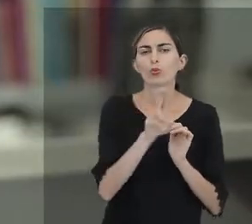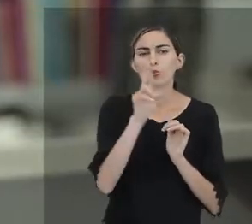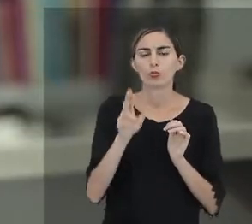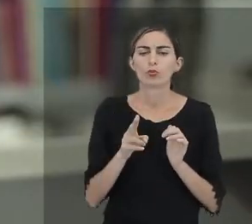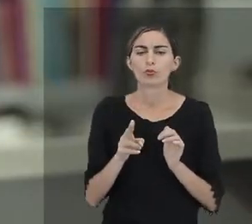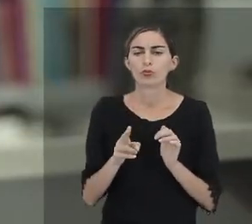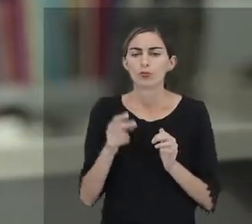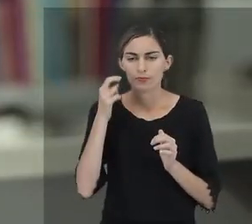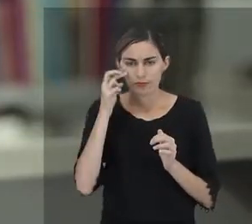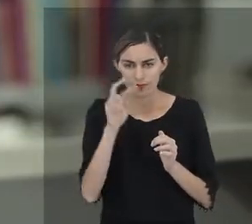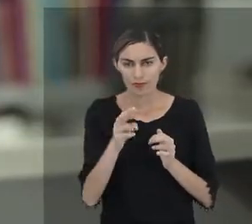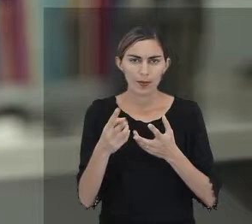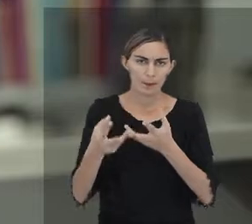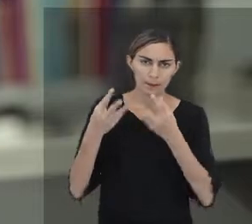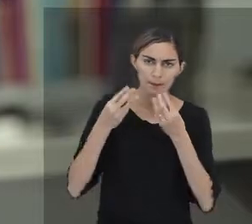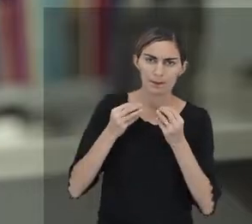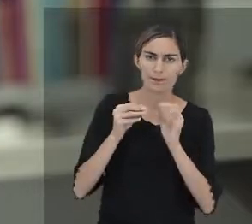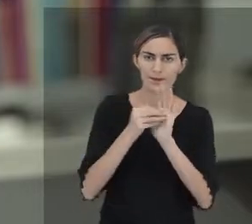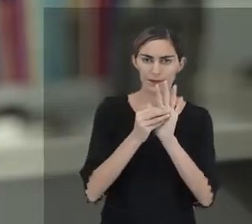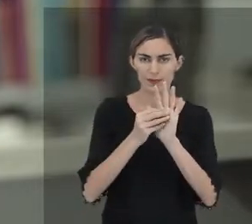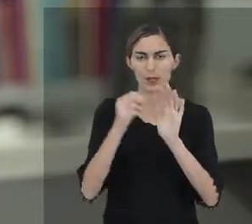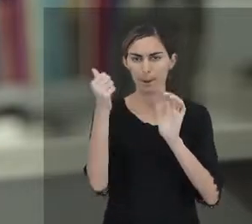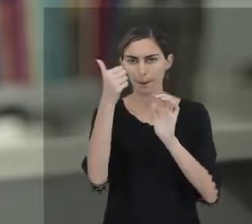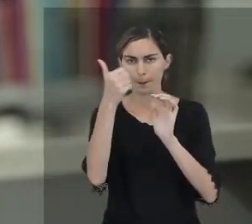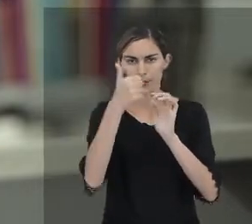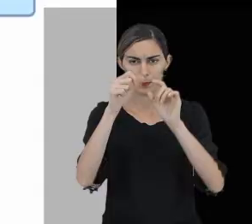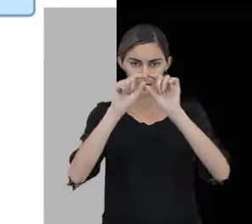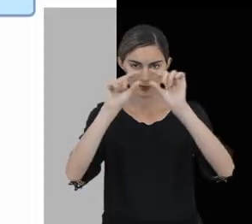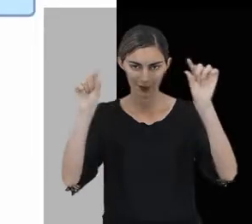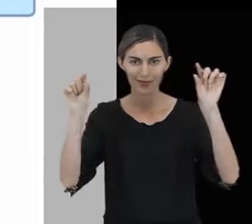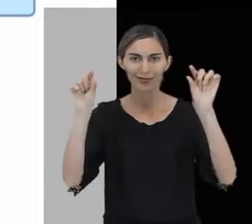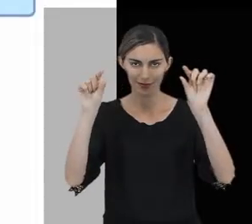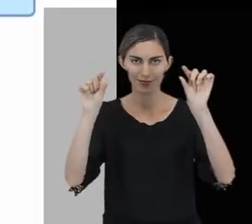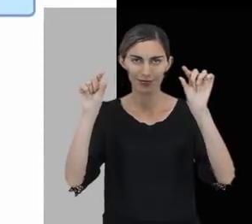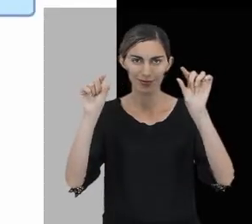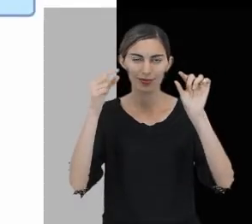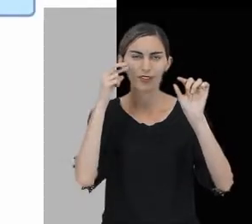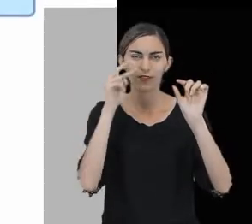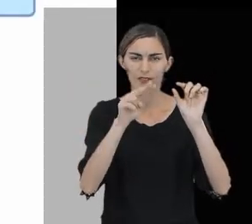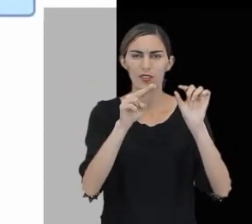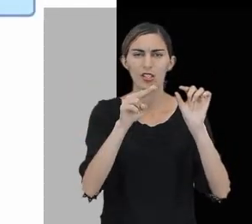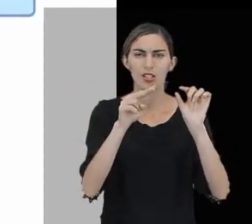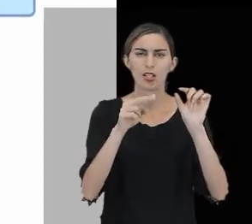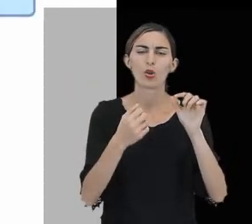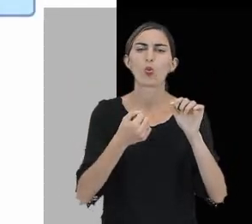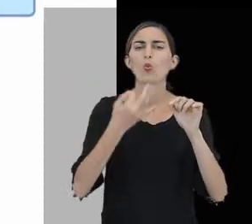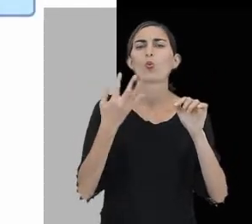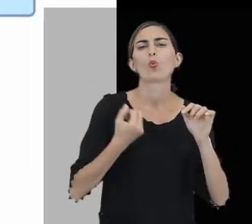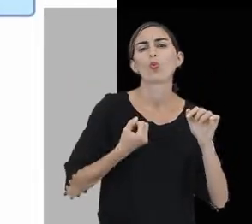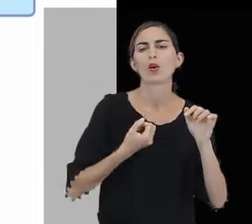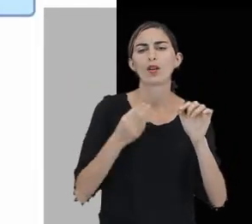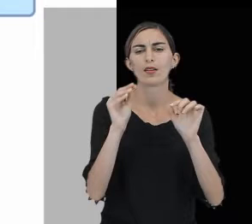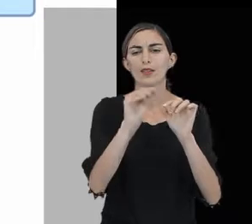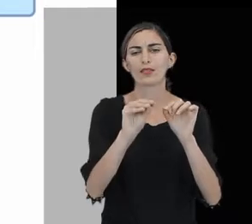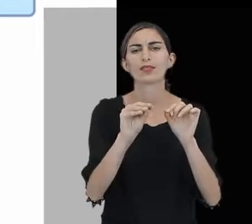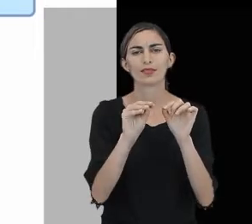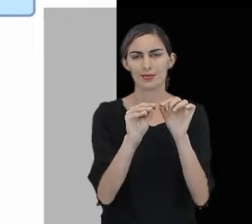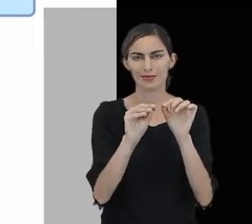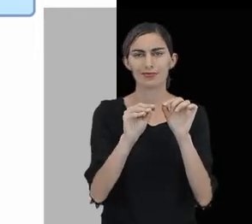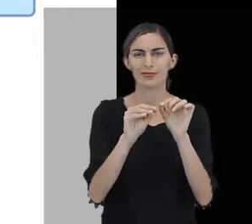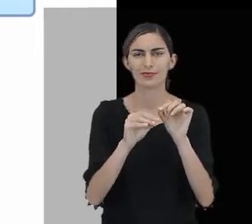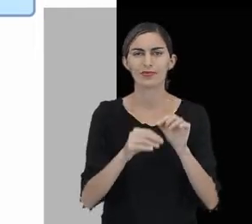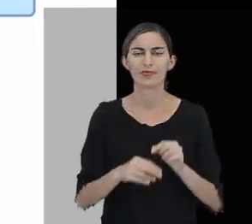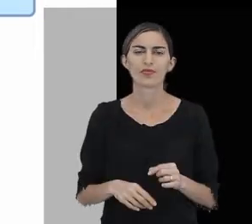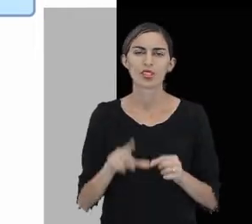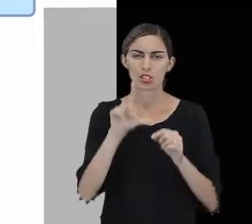você vê que quando você captura o checkbox aqui nessa primeira linha, você atribui o valor, a referência daquele checkbox a